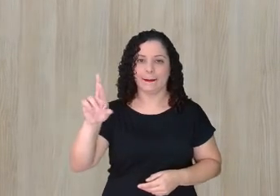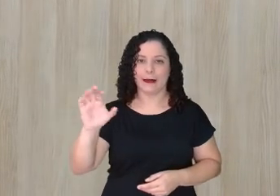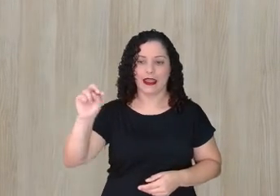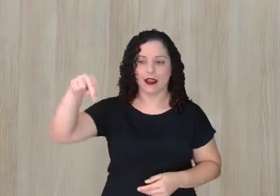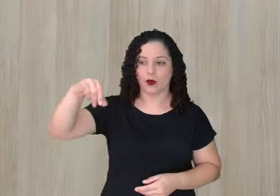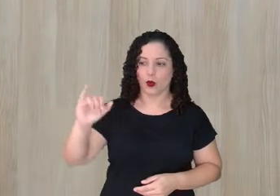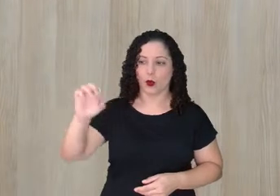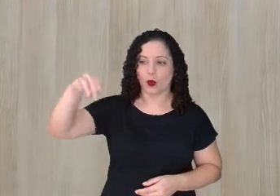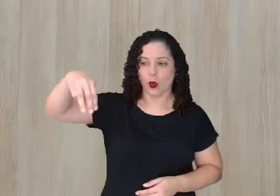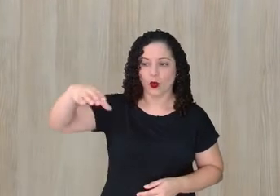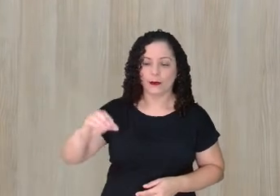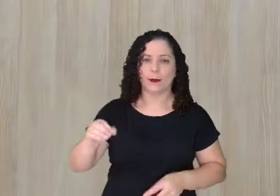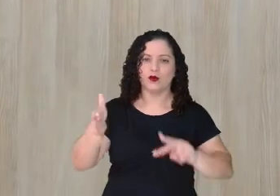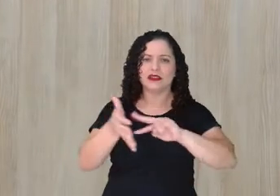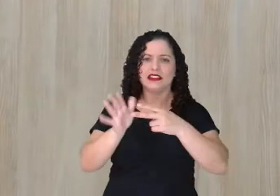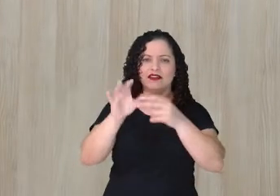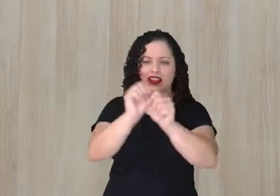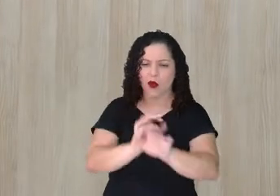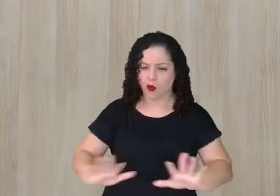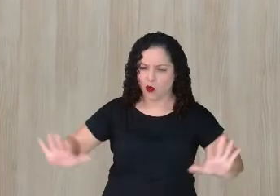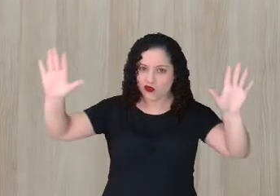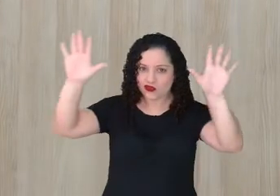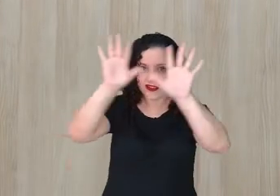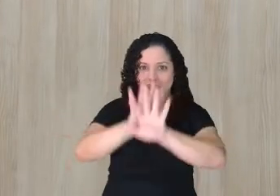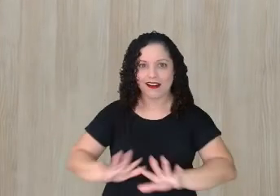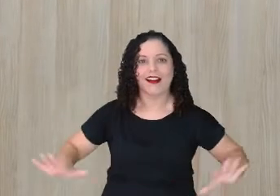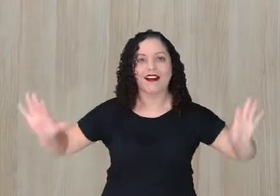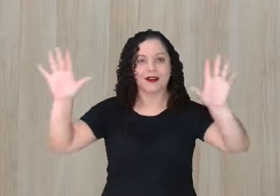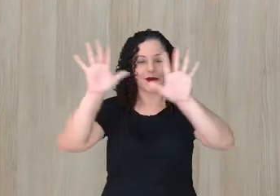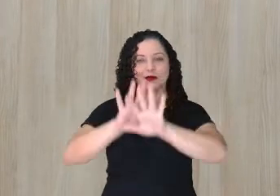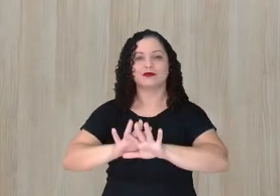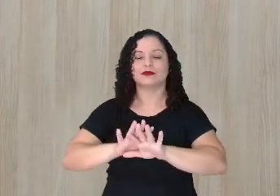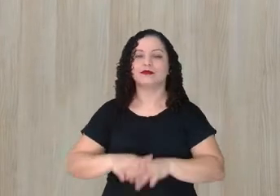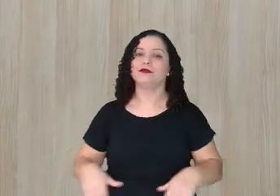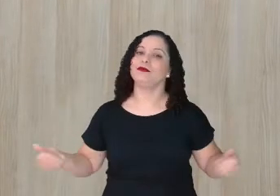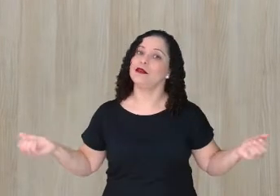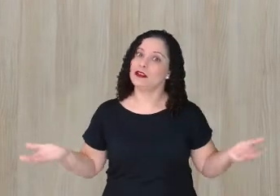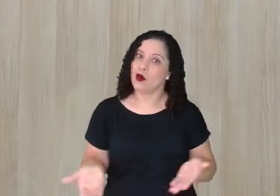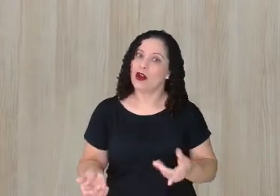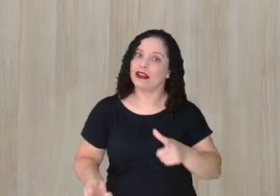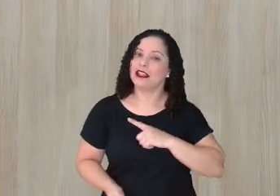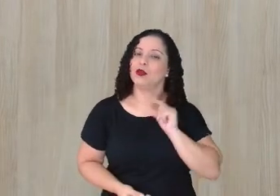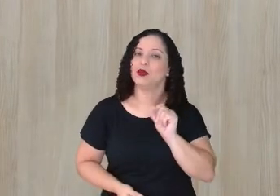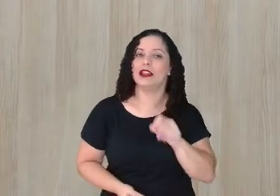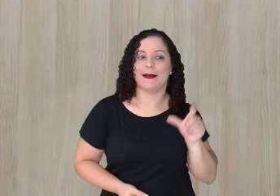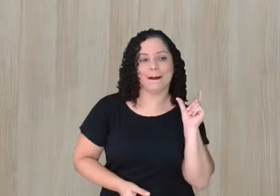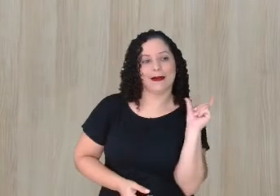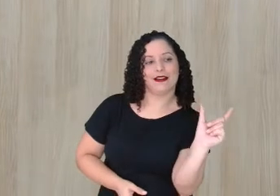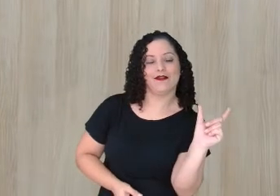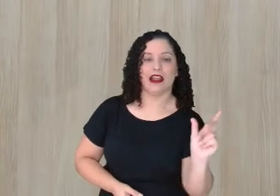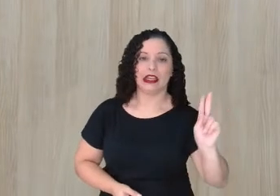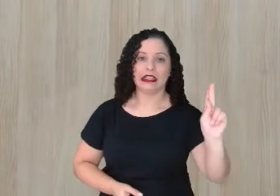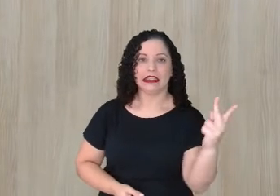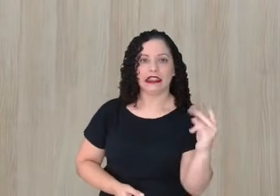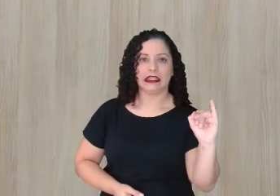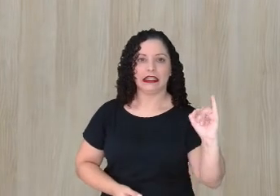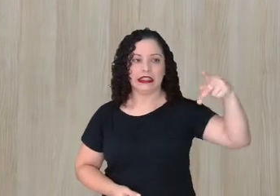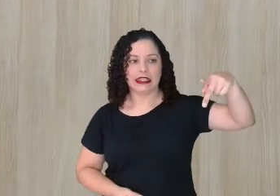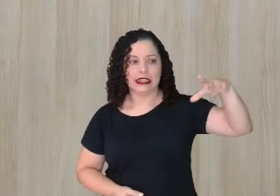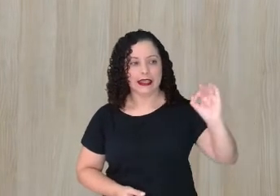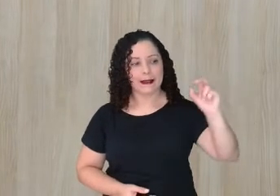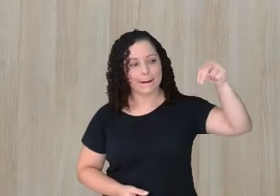que abrange, não é, o todo. E o hipônimo aí é o jacaré, não é? Ele é o